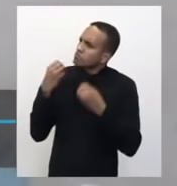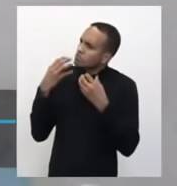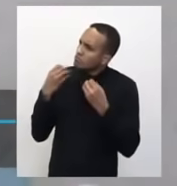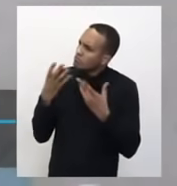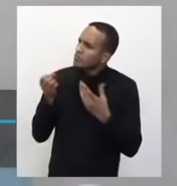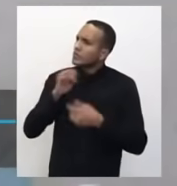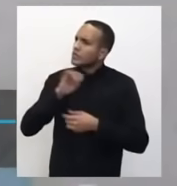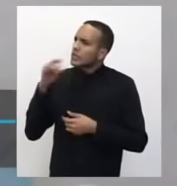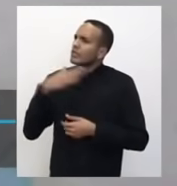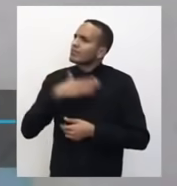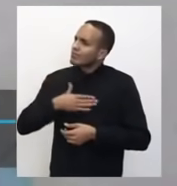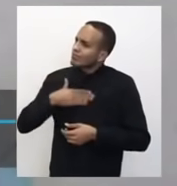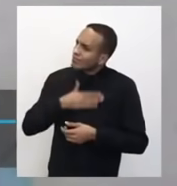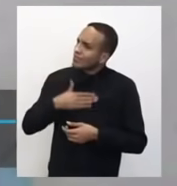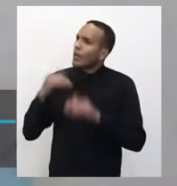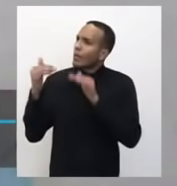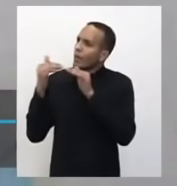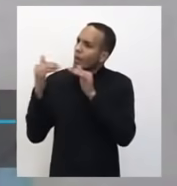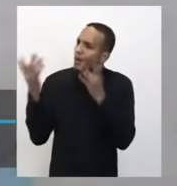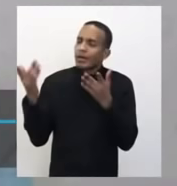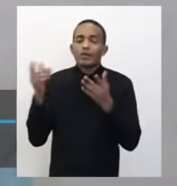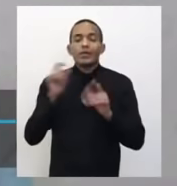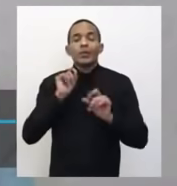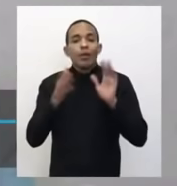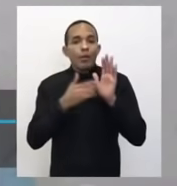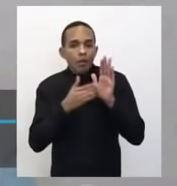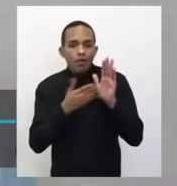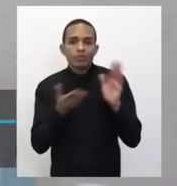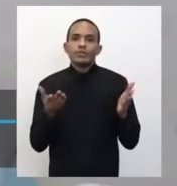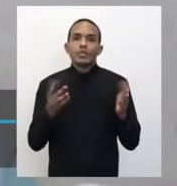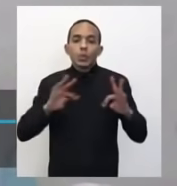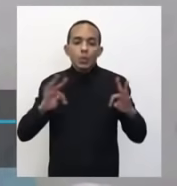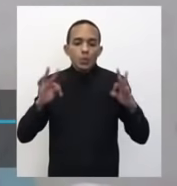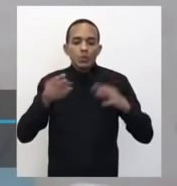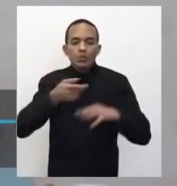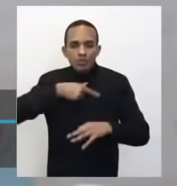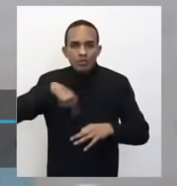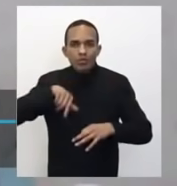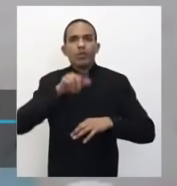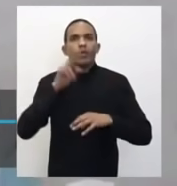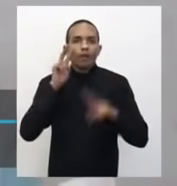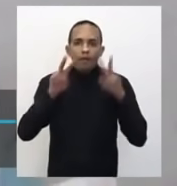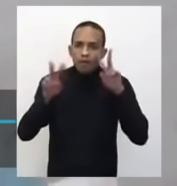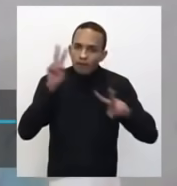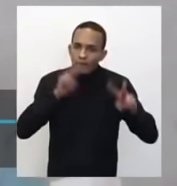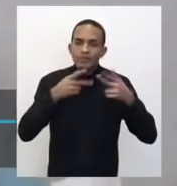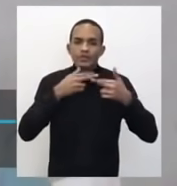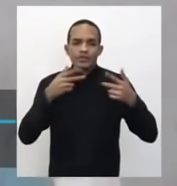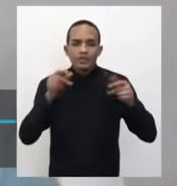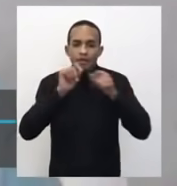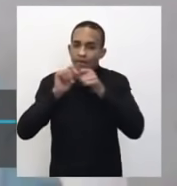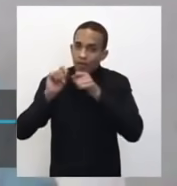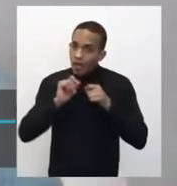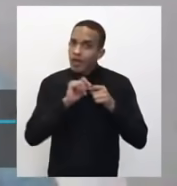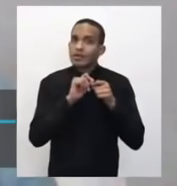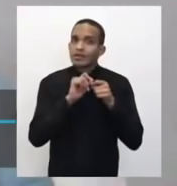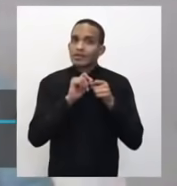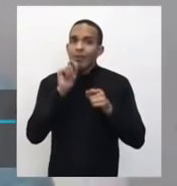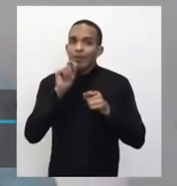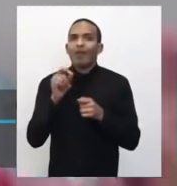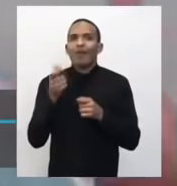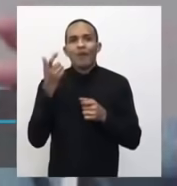algo que nós gostamos. Então, tudo que nós fazemos, tudo que essas pessoas fazem,